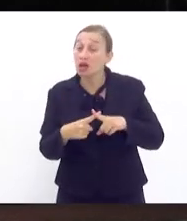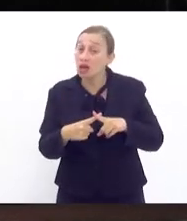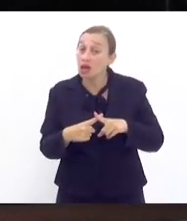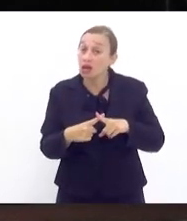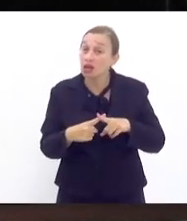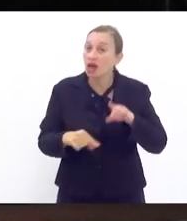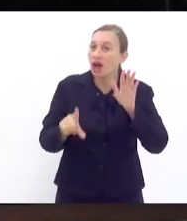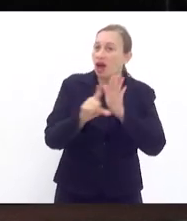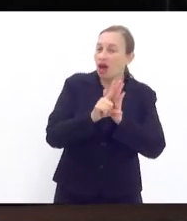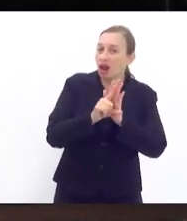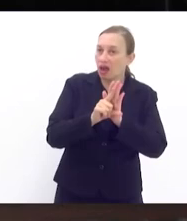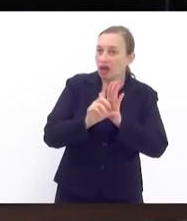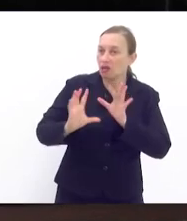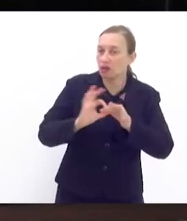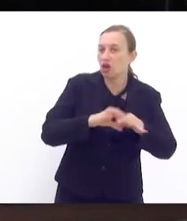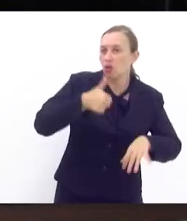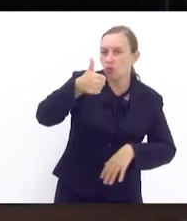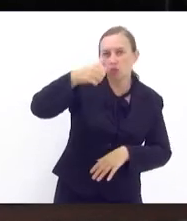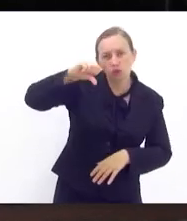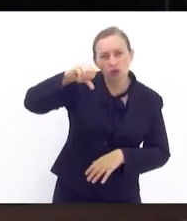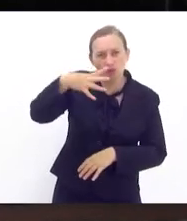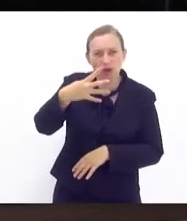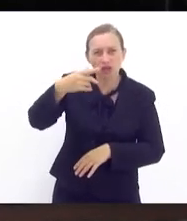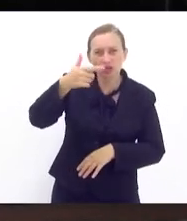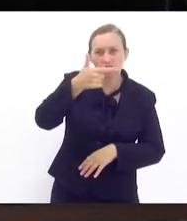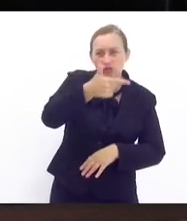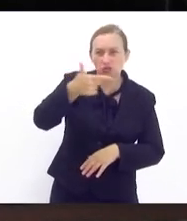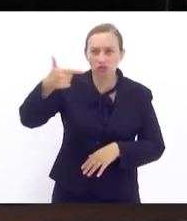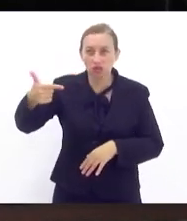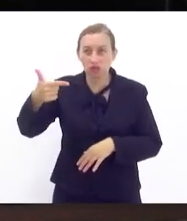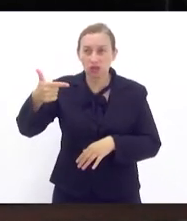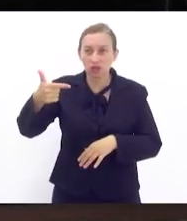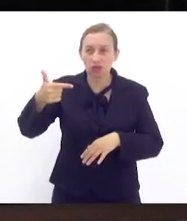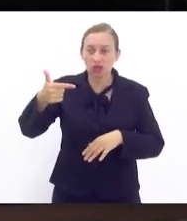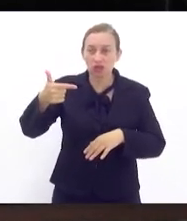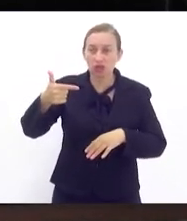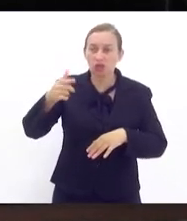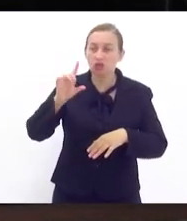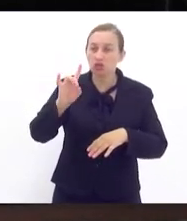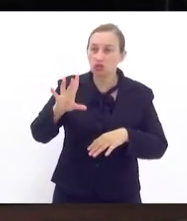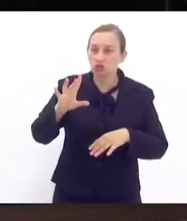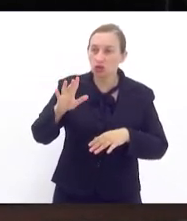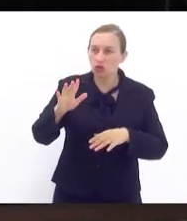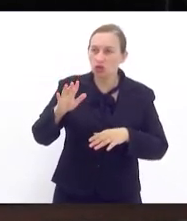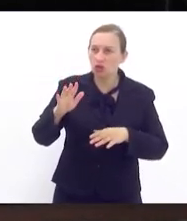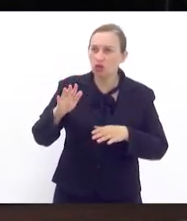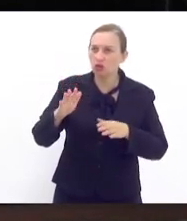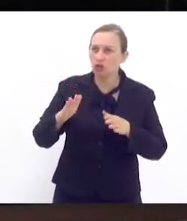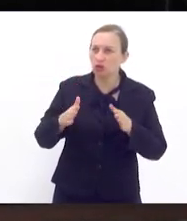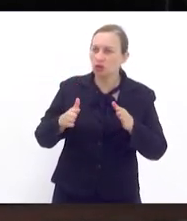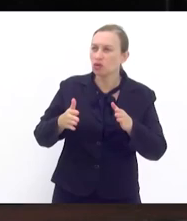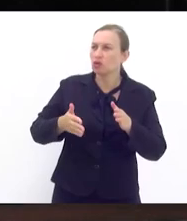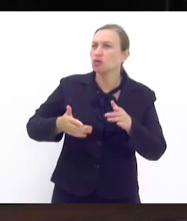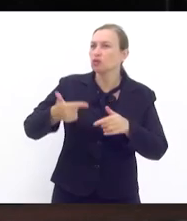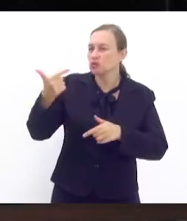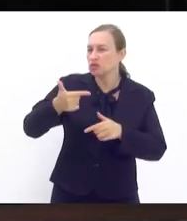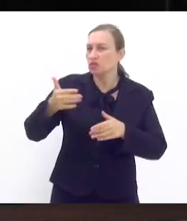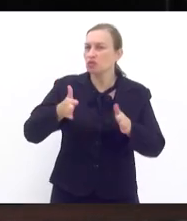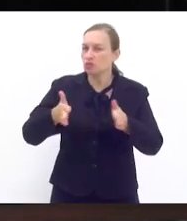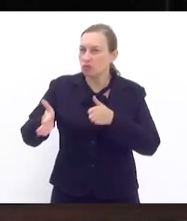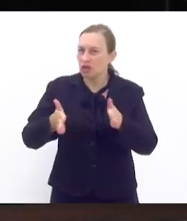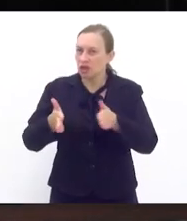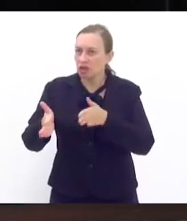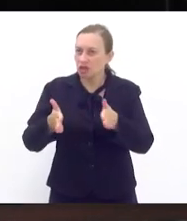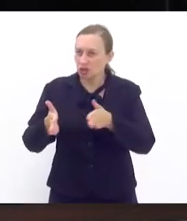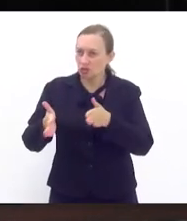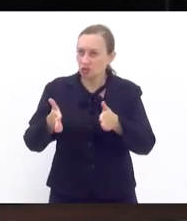Lei Complementar 194 de 2022 ela passa a valer apenas a partir do segundo semestre. Esse